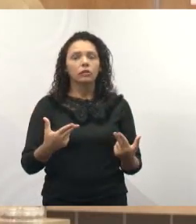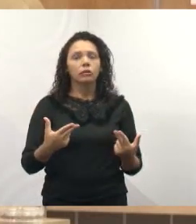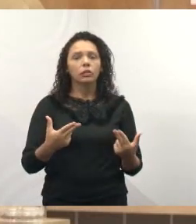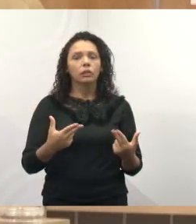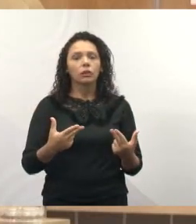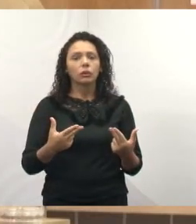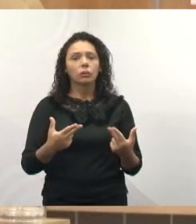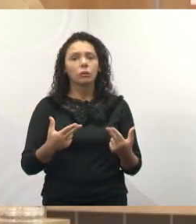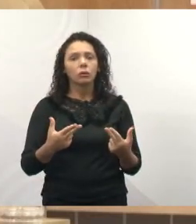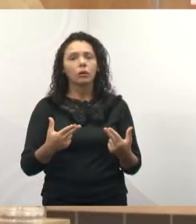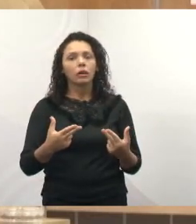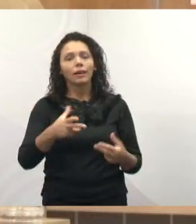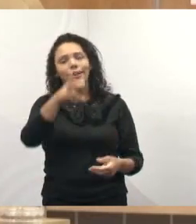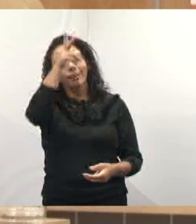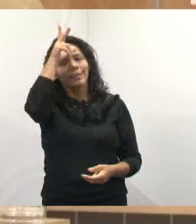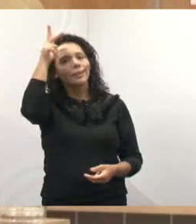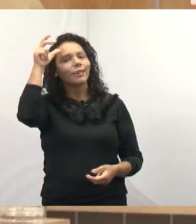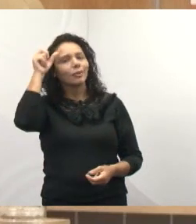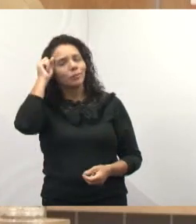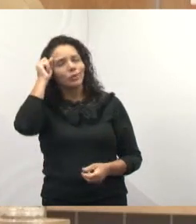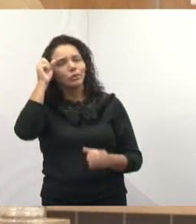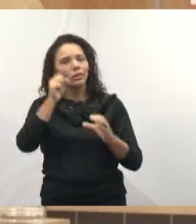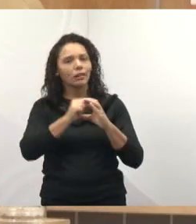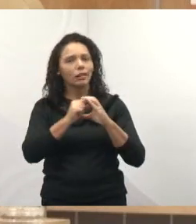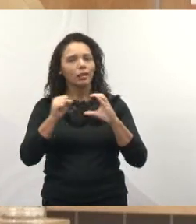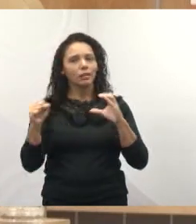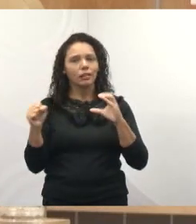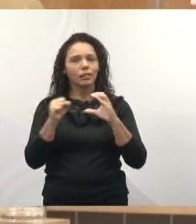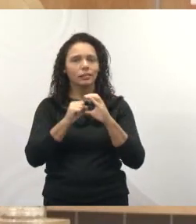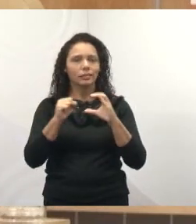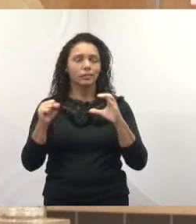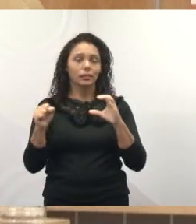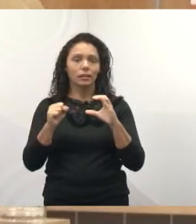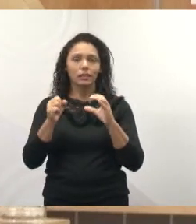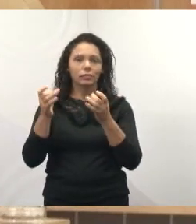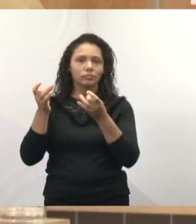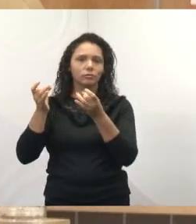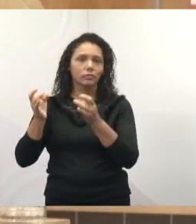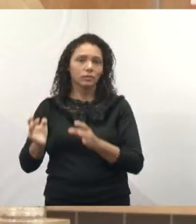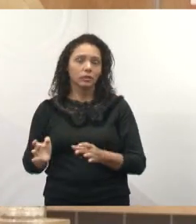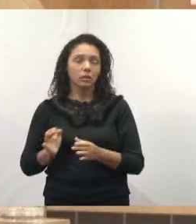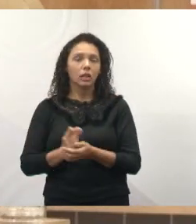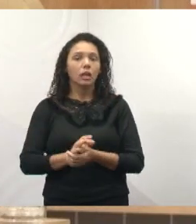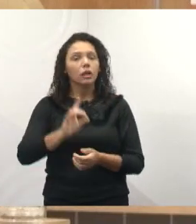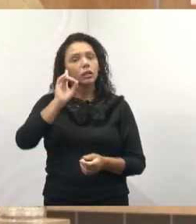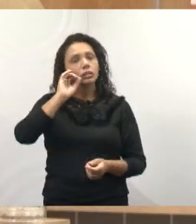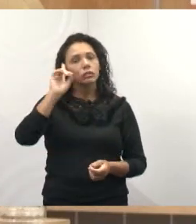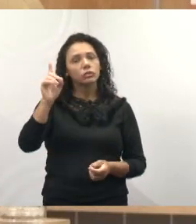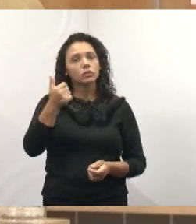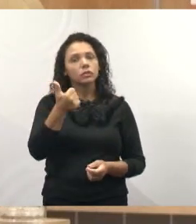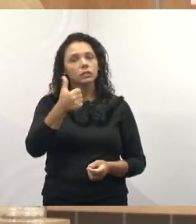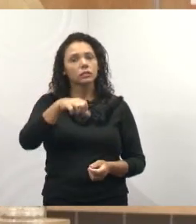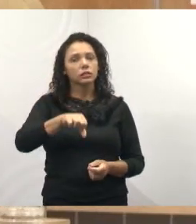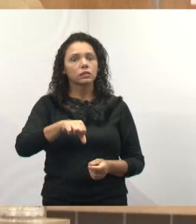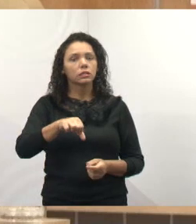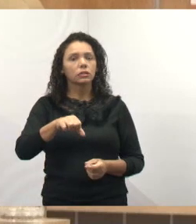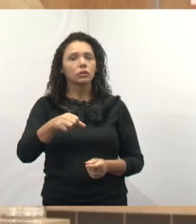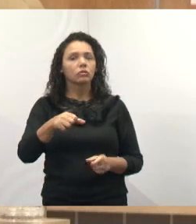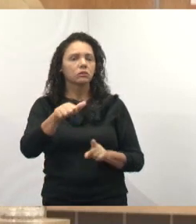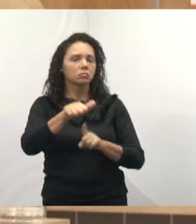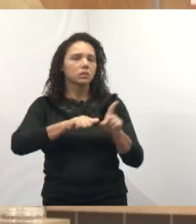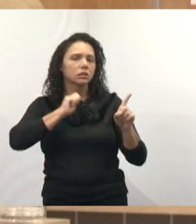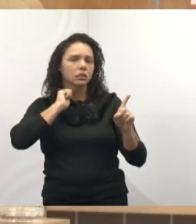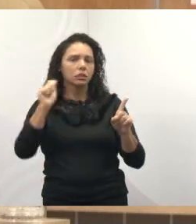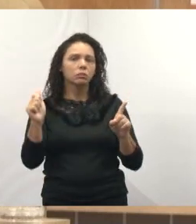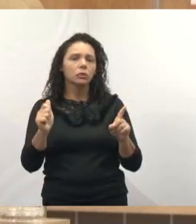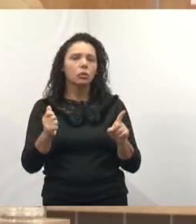a Santa Casa rejeitada. No dia 19/4 agora, um recurso da Prefeitura foi